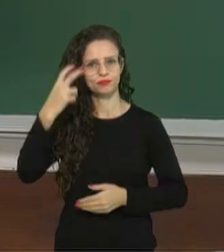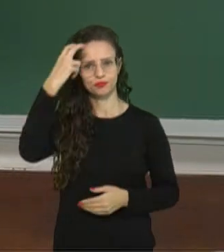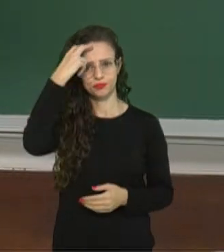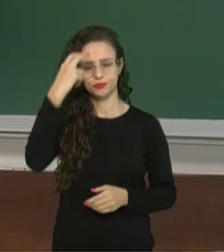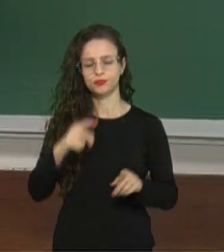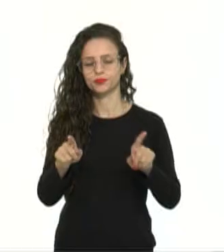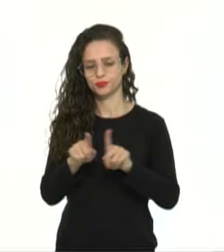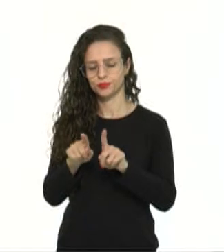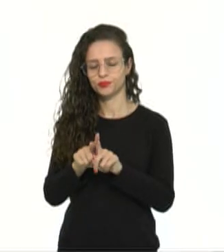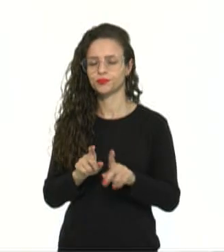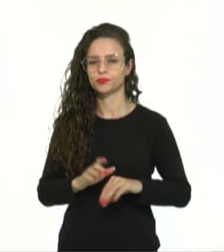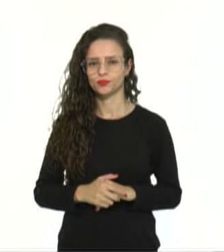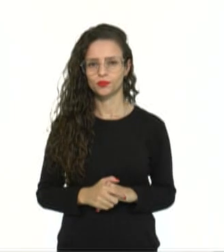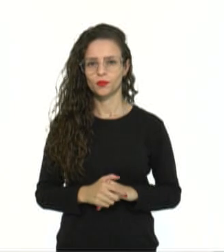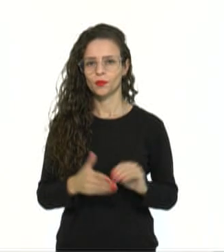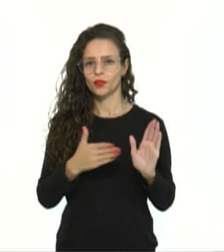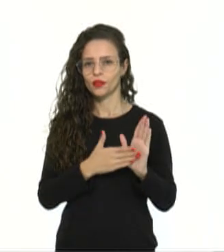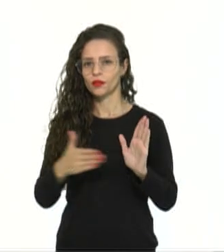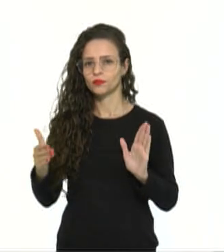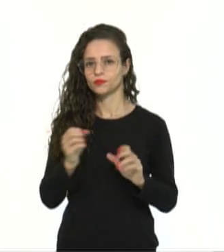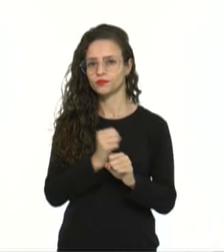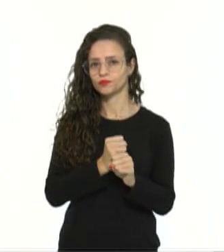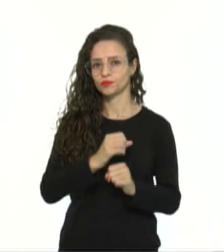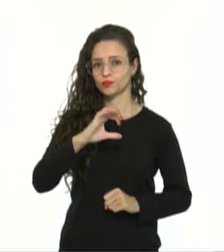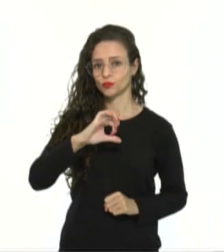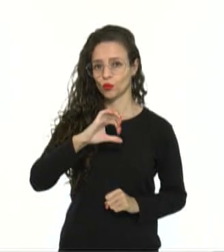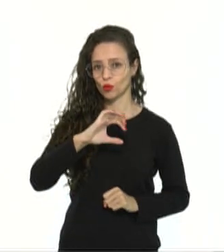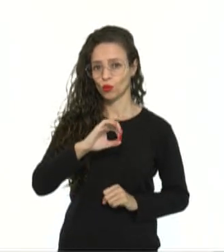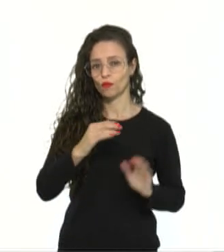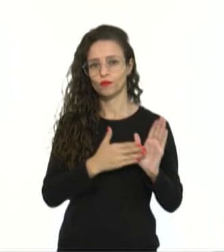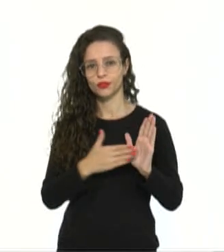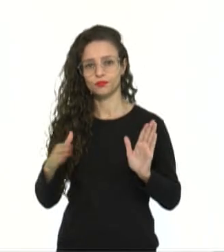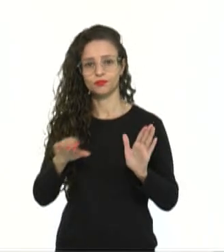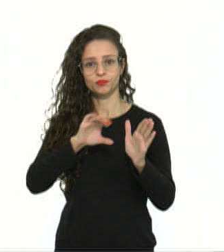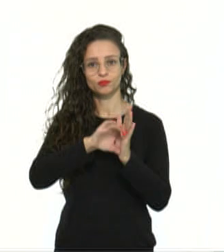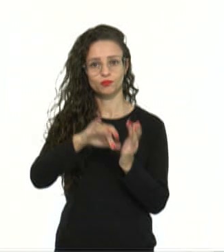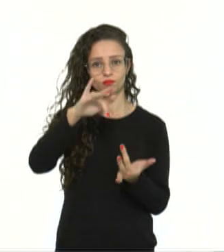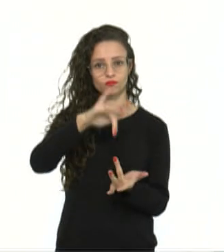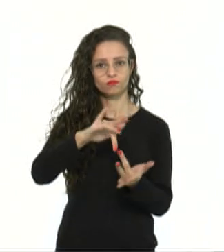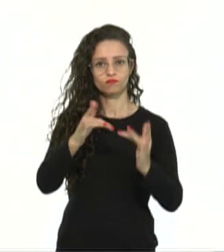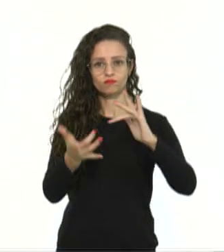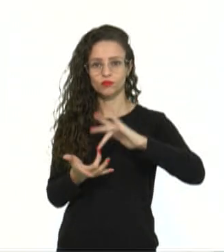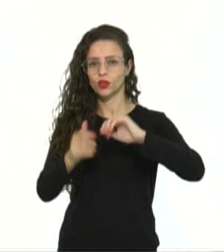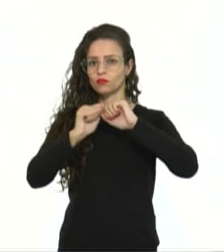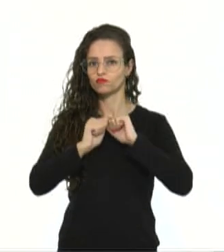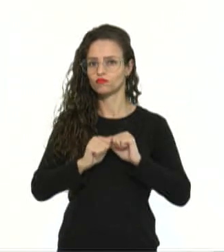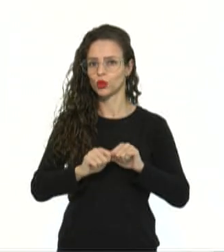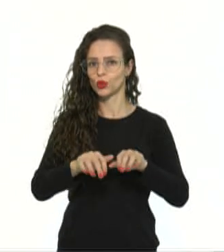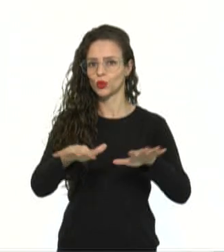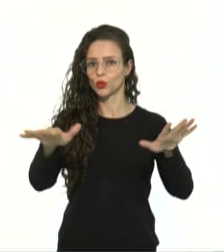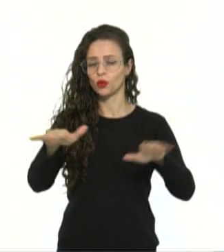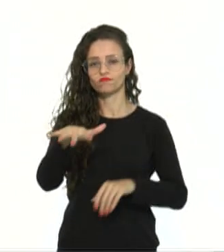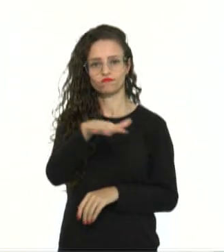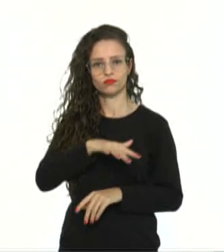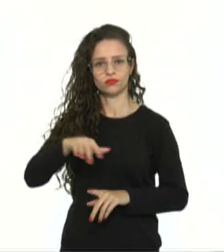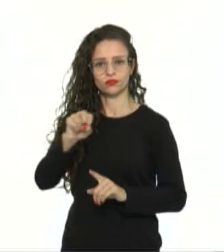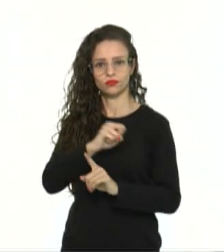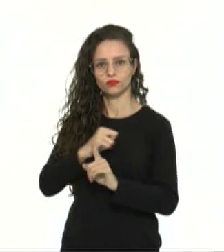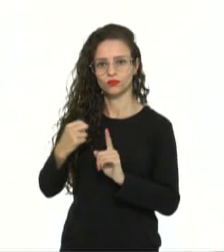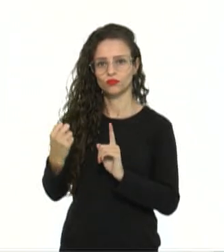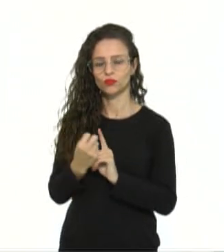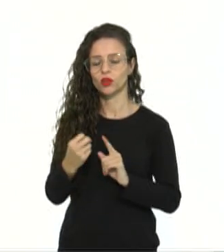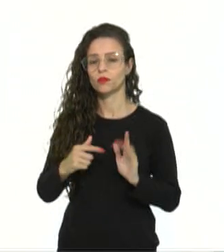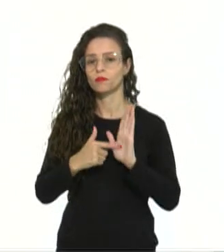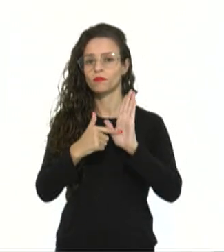Então, a partir dos anos 90, o conceito de globalização começa a circular com maior força na sociologia, representando